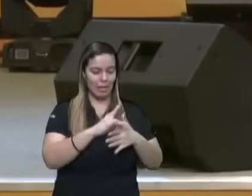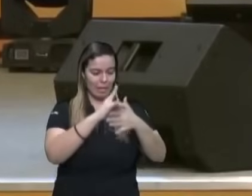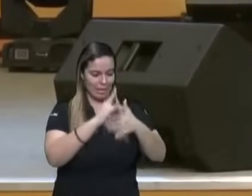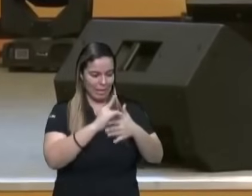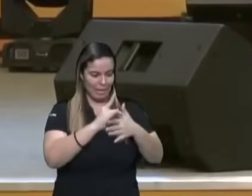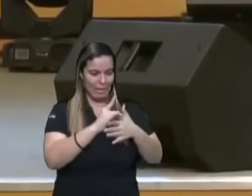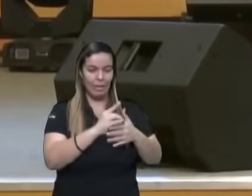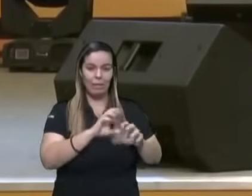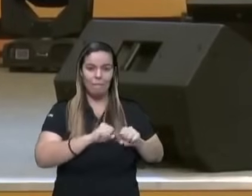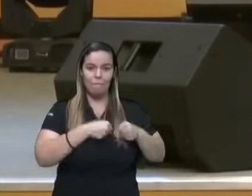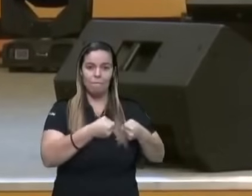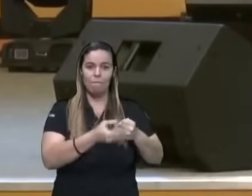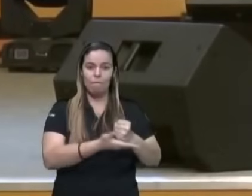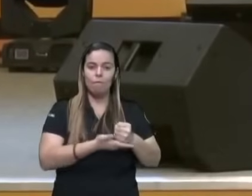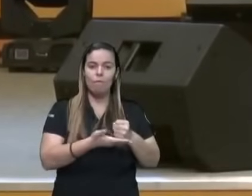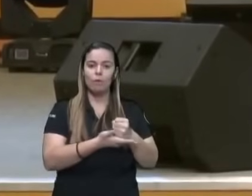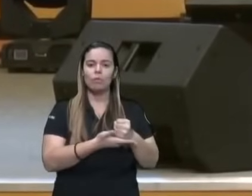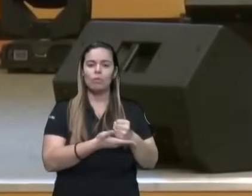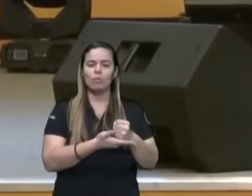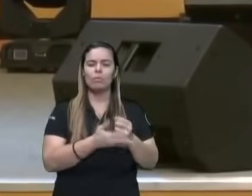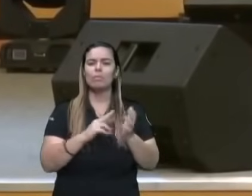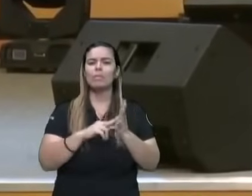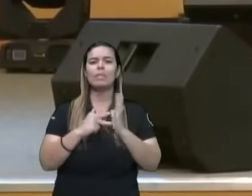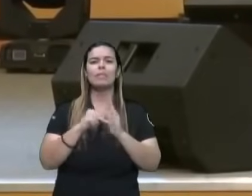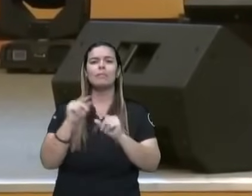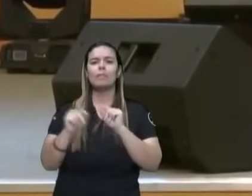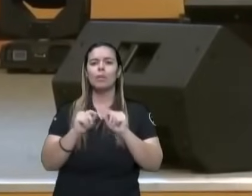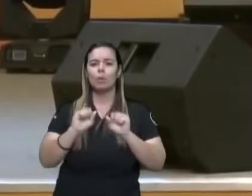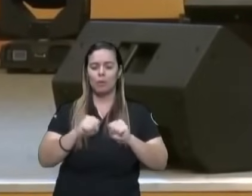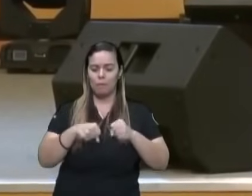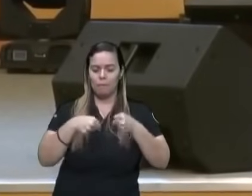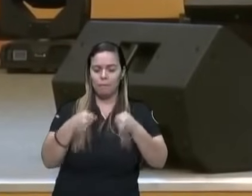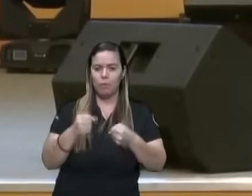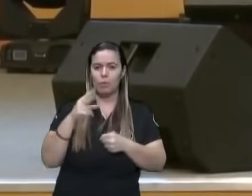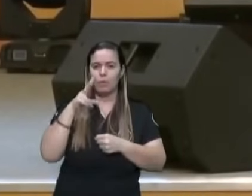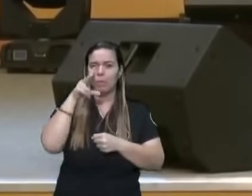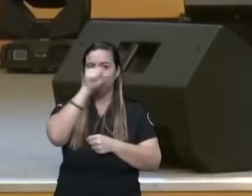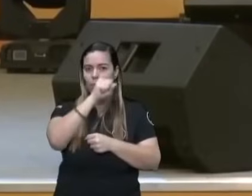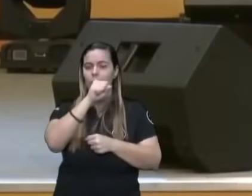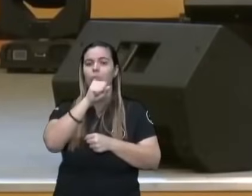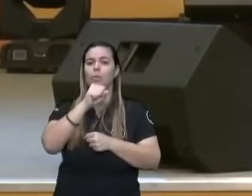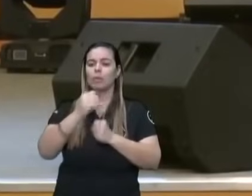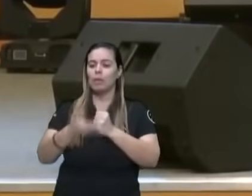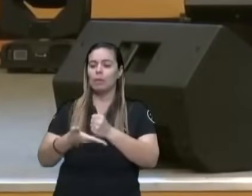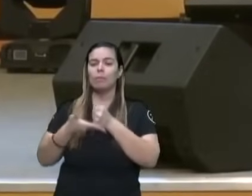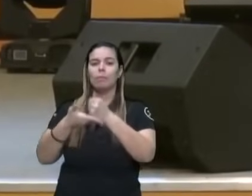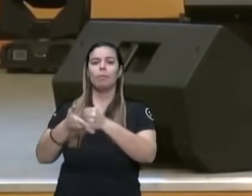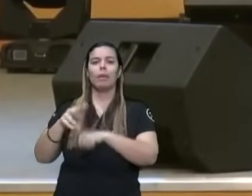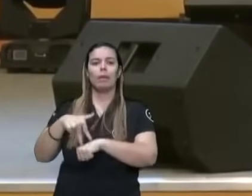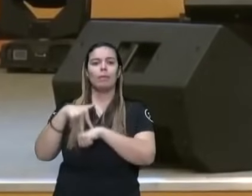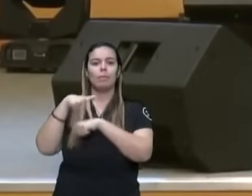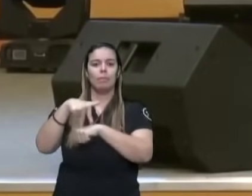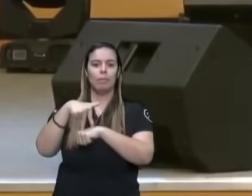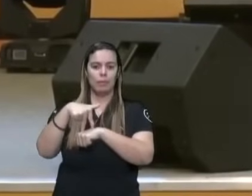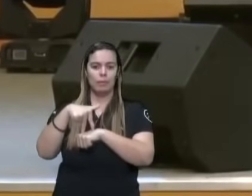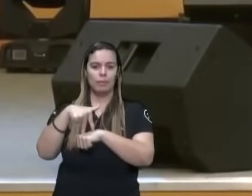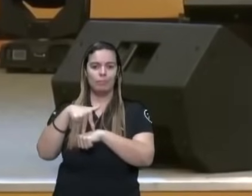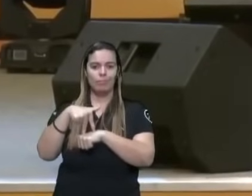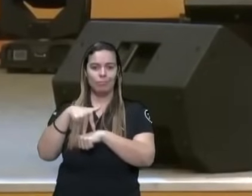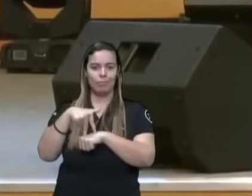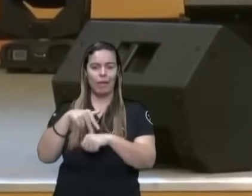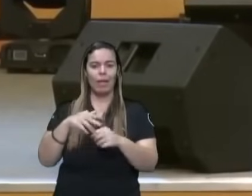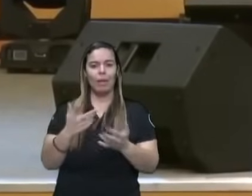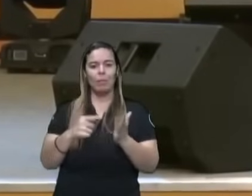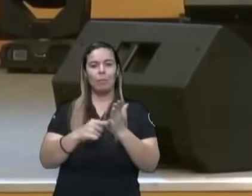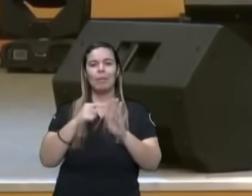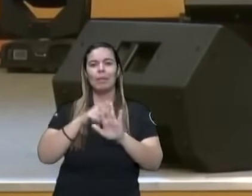braço. Essa linguagem fala de força, poder e sustentação. É uma linguagem que fala